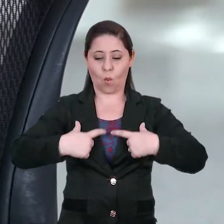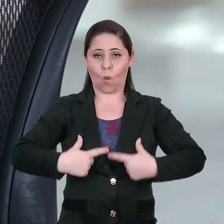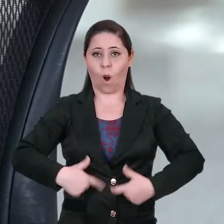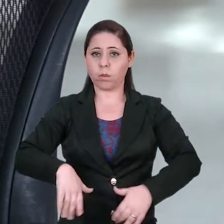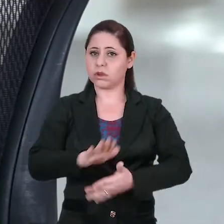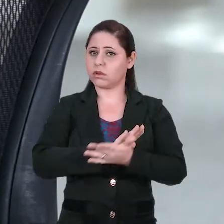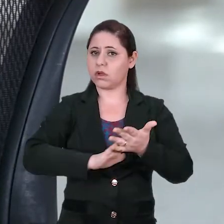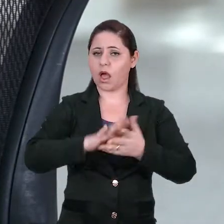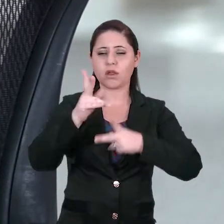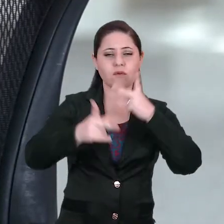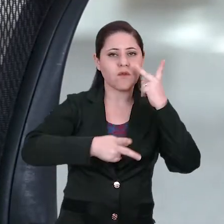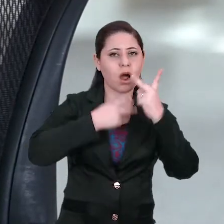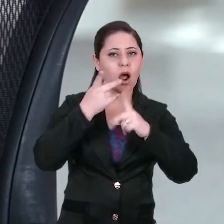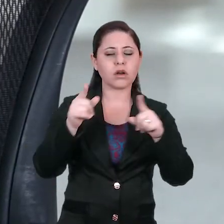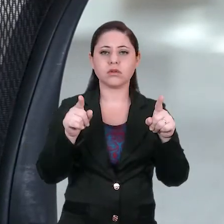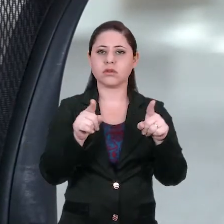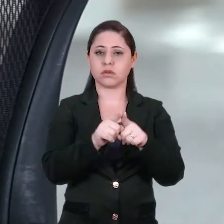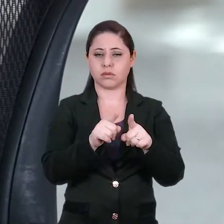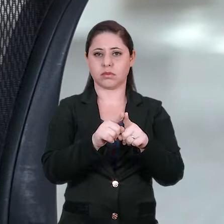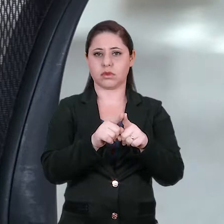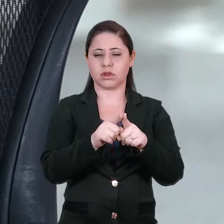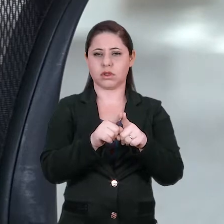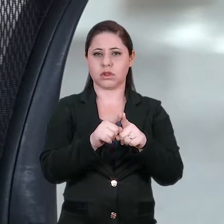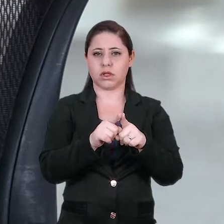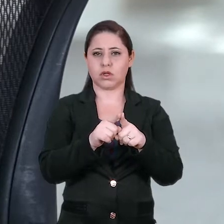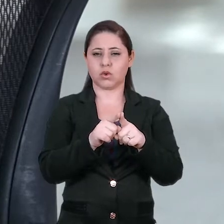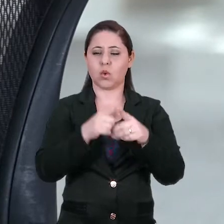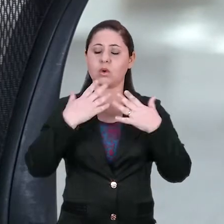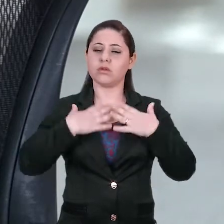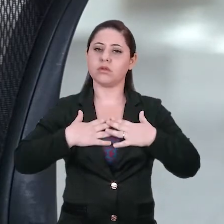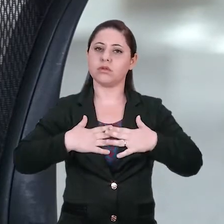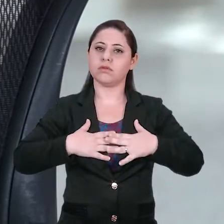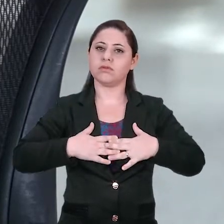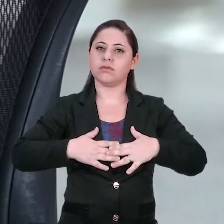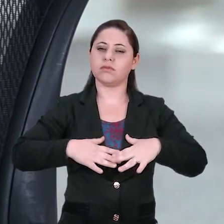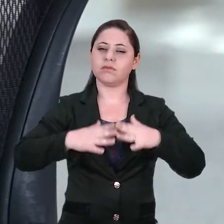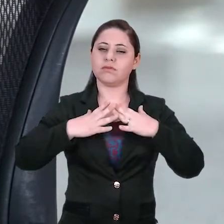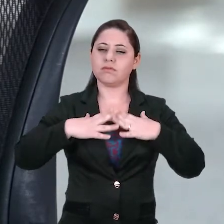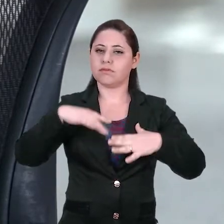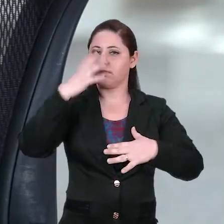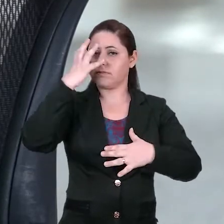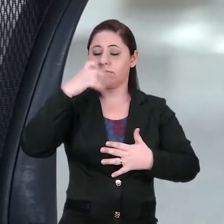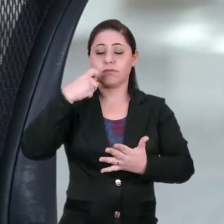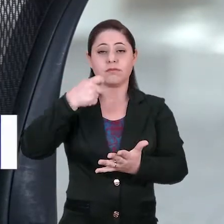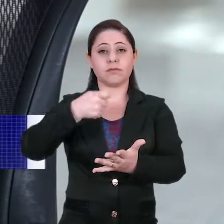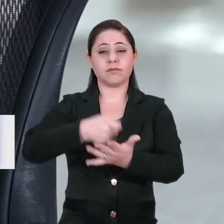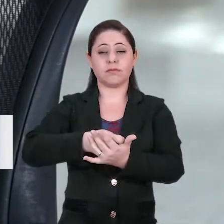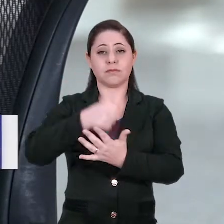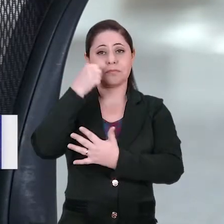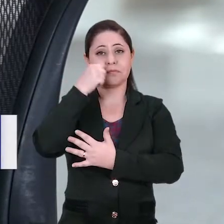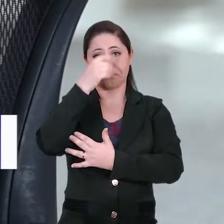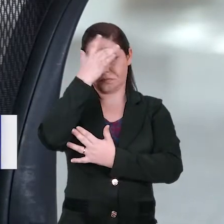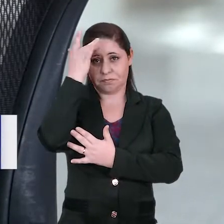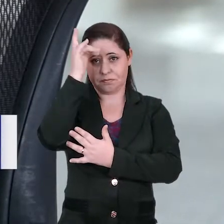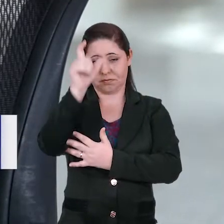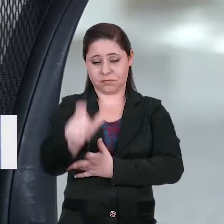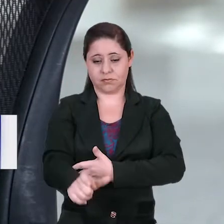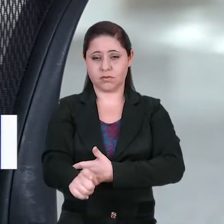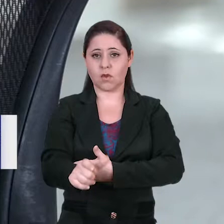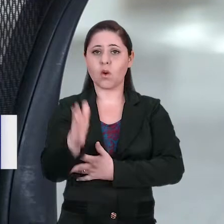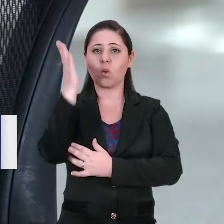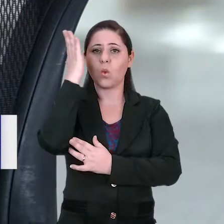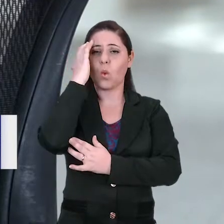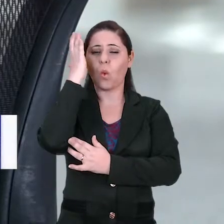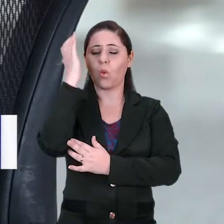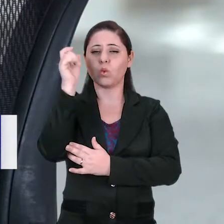Nem no vestuário, nem no modo de falar, com serenidade. As pessoas têm que se impor